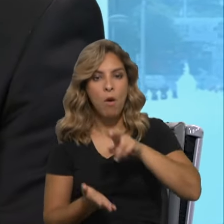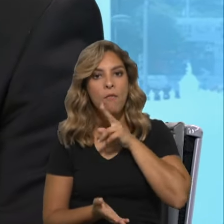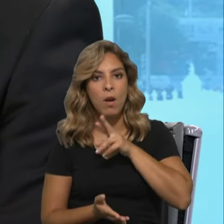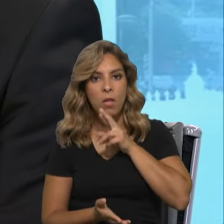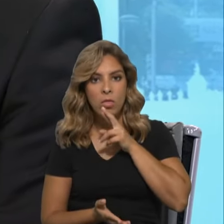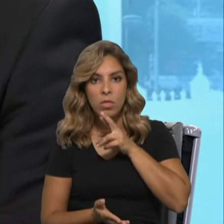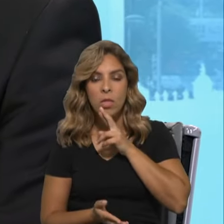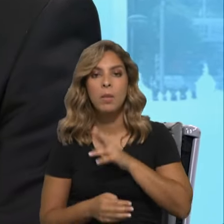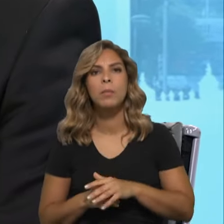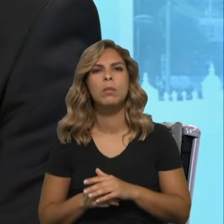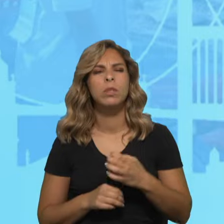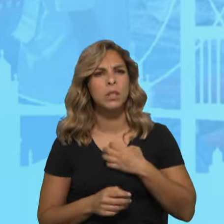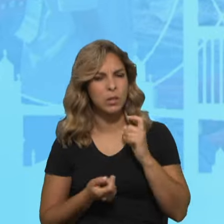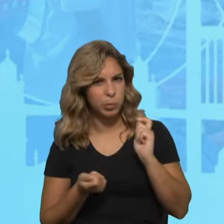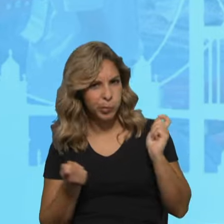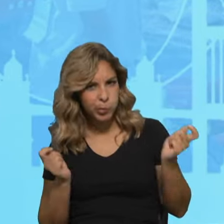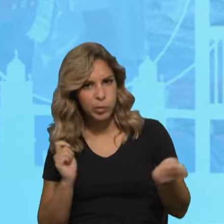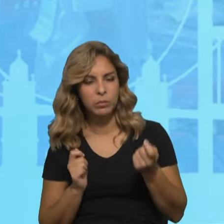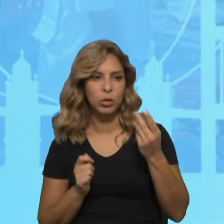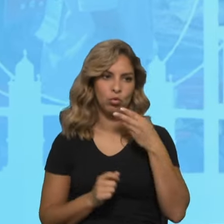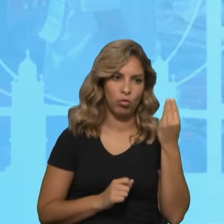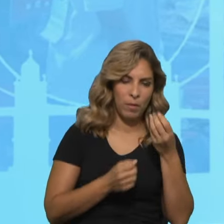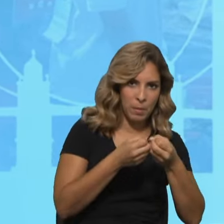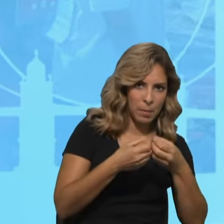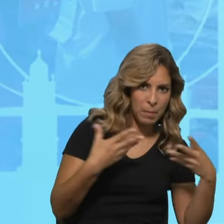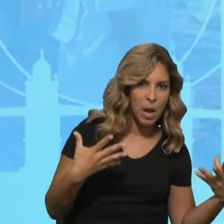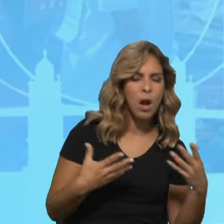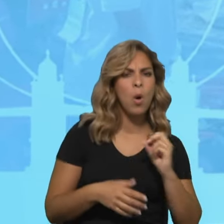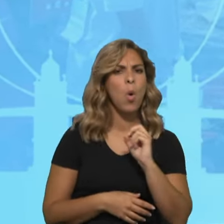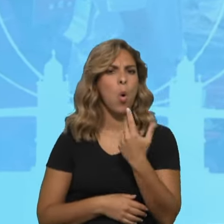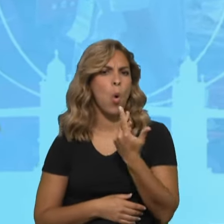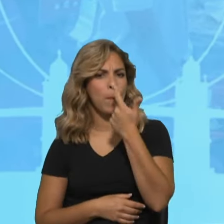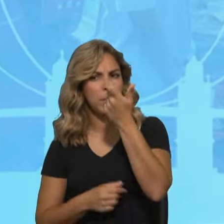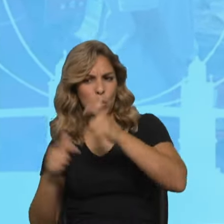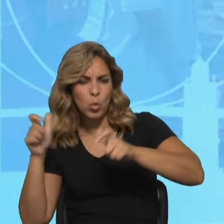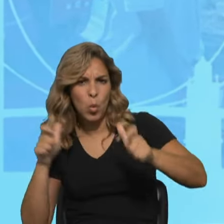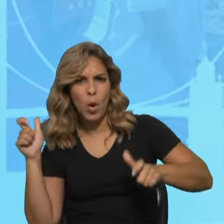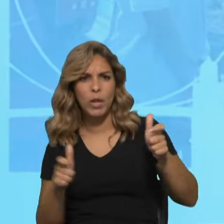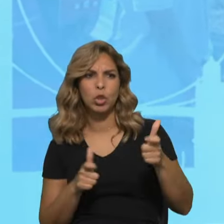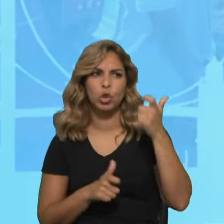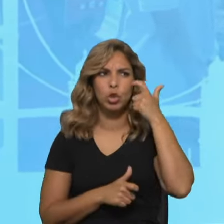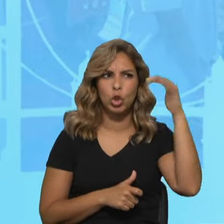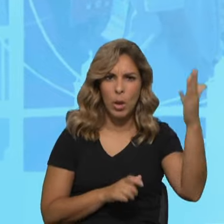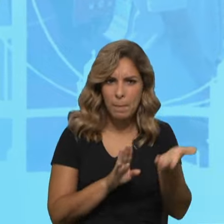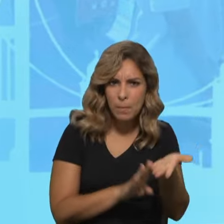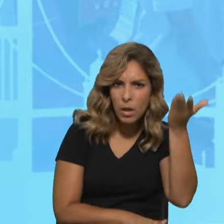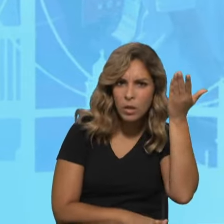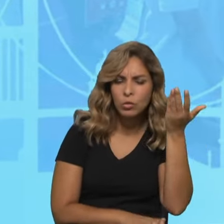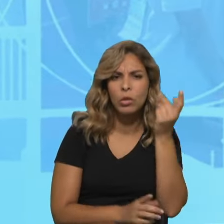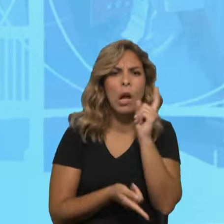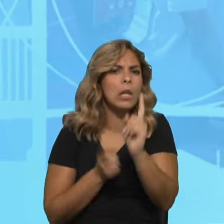alguma alteração? Chegam mais jovens, chegam pessoas mais estrangeiros, o que é que